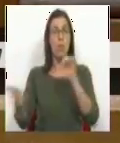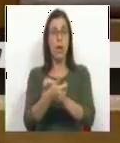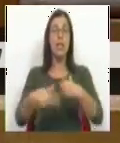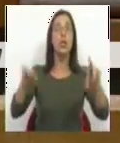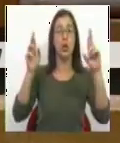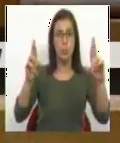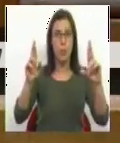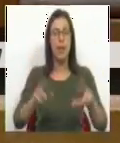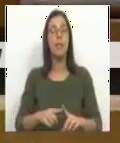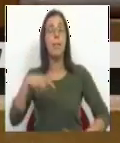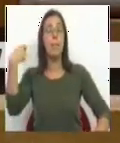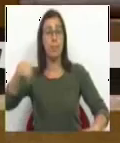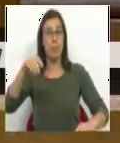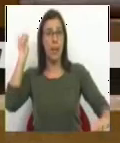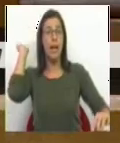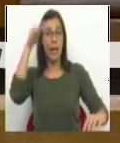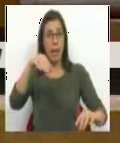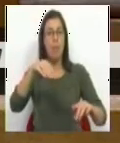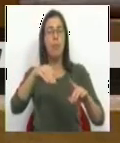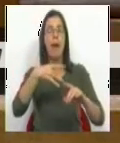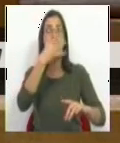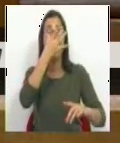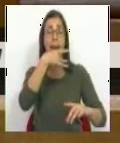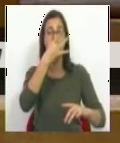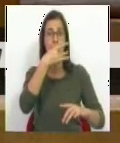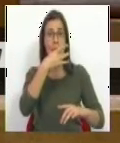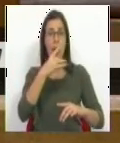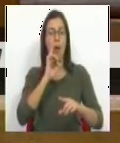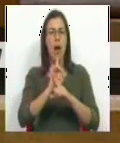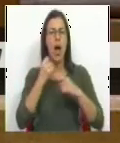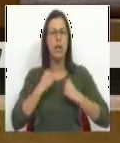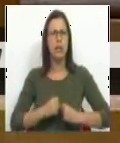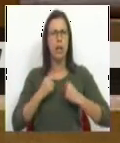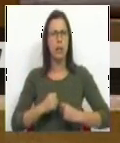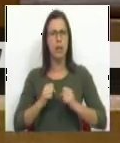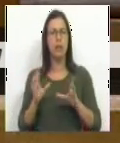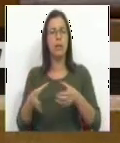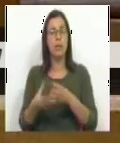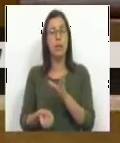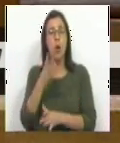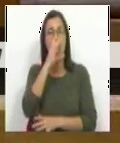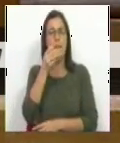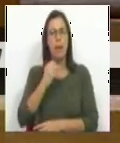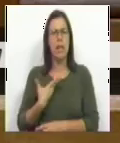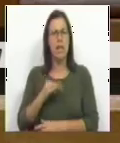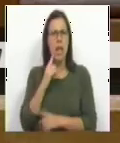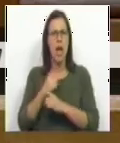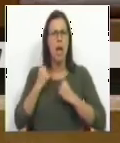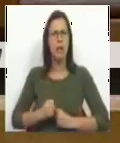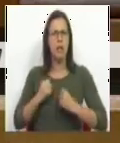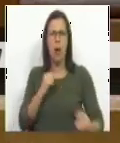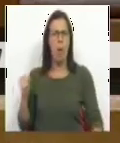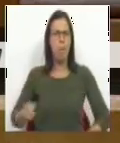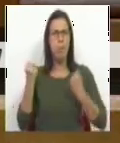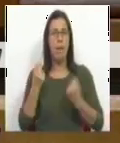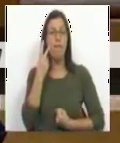esperança. O Presidente da República era Cavaco Silva, que insistia na formação de um governo PSD-CDS,